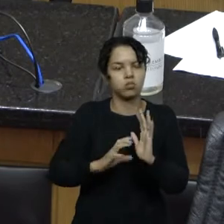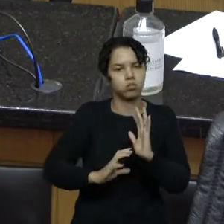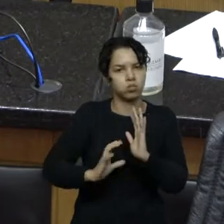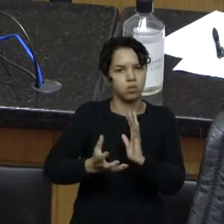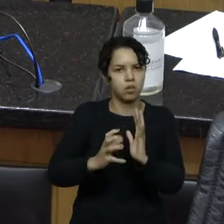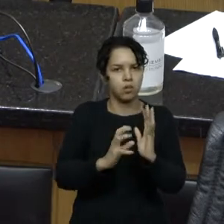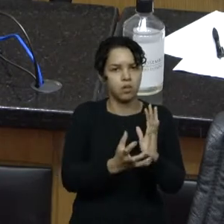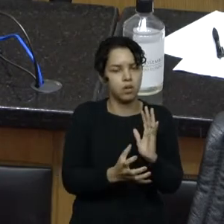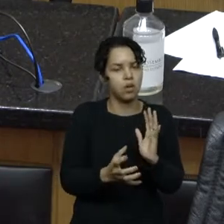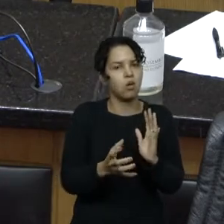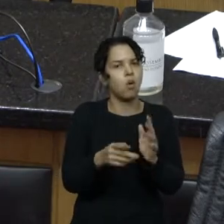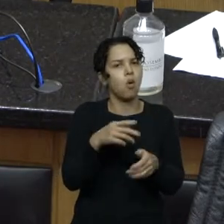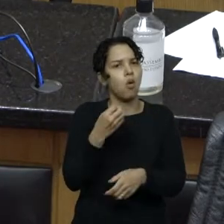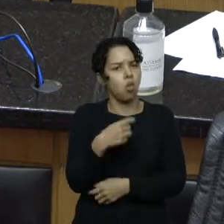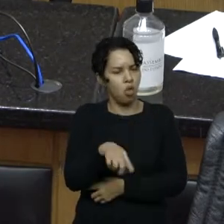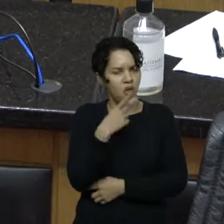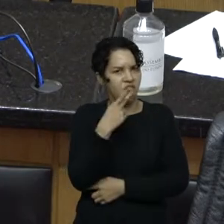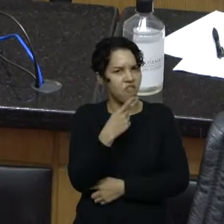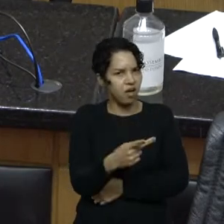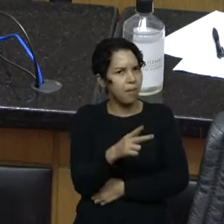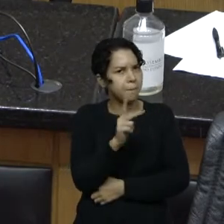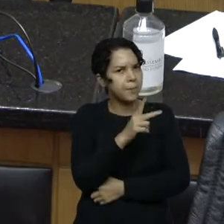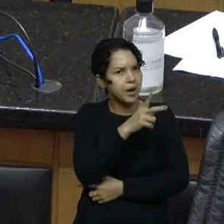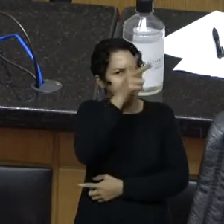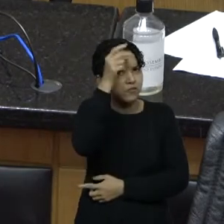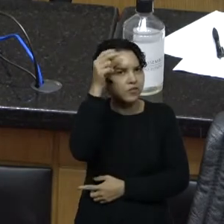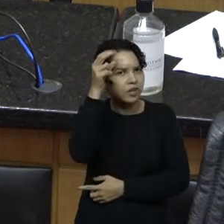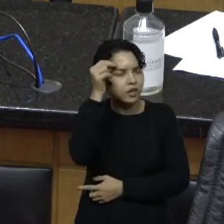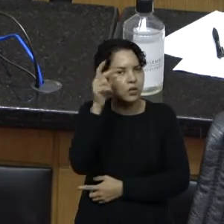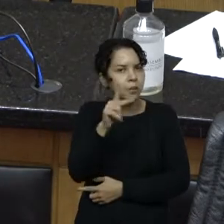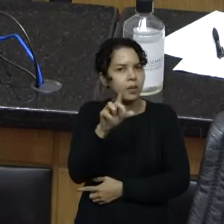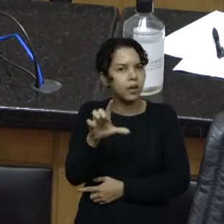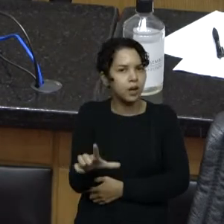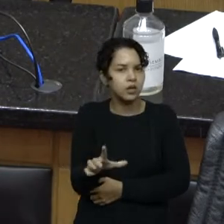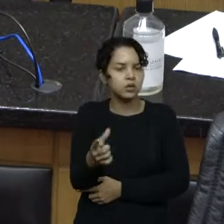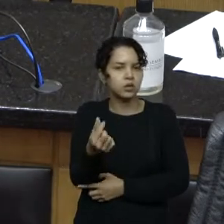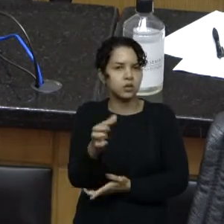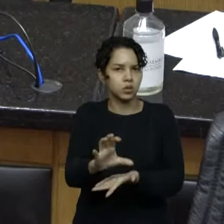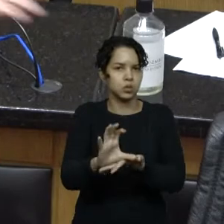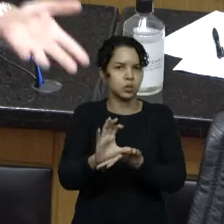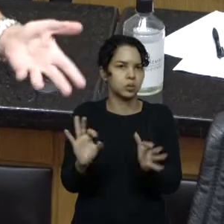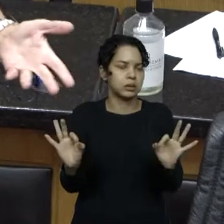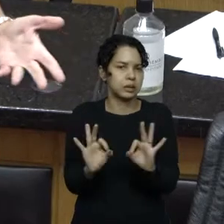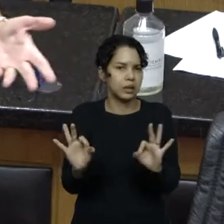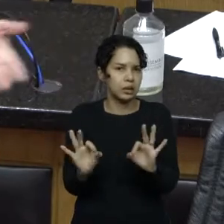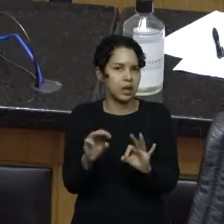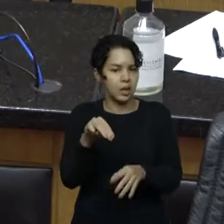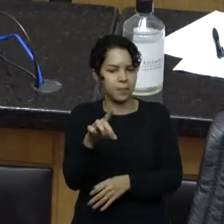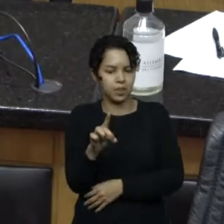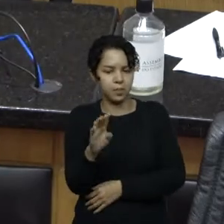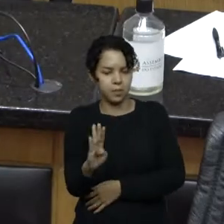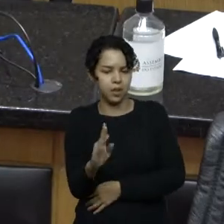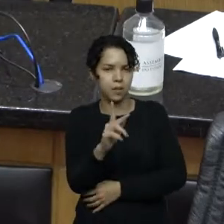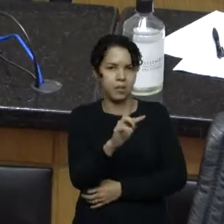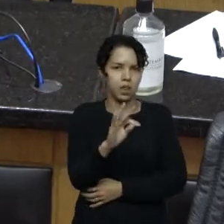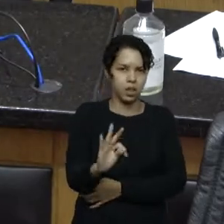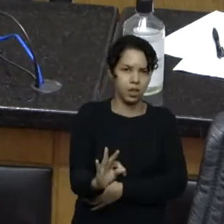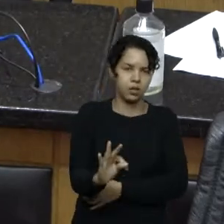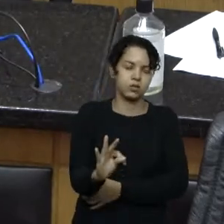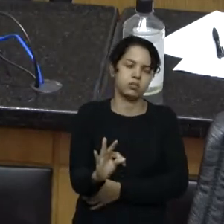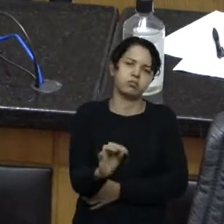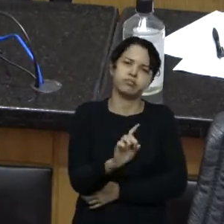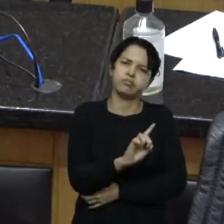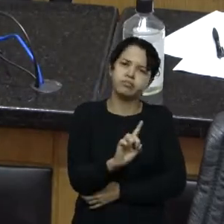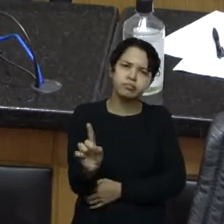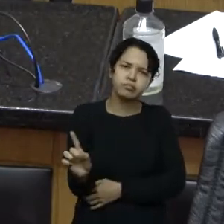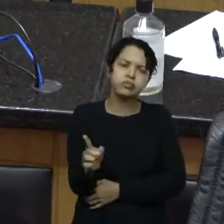ou nós vamos aqui dizer que um prefeito do pele não recebeu o recurso pão do PP com do MDB não